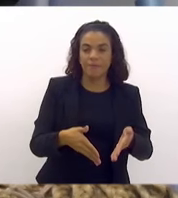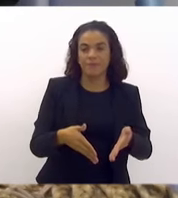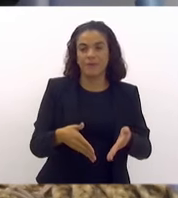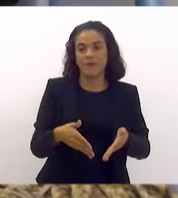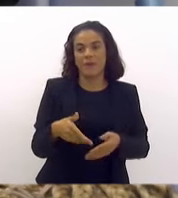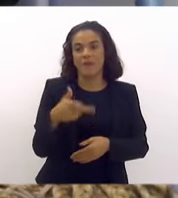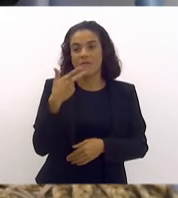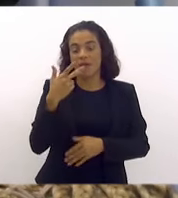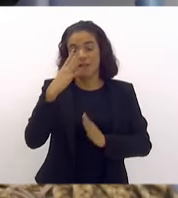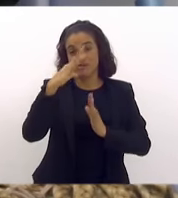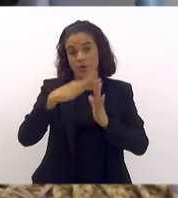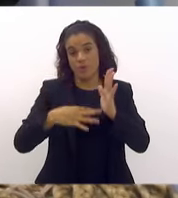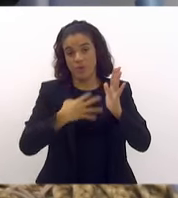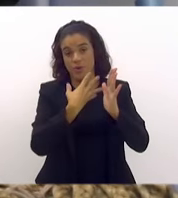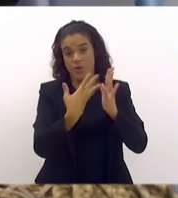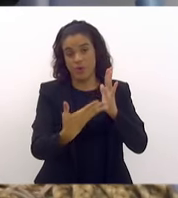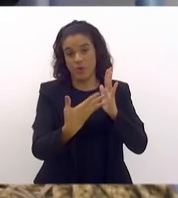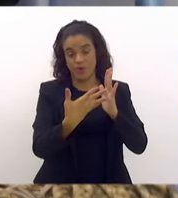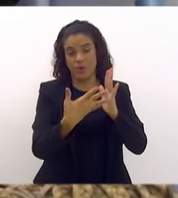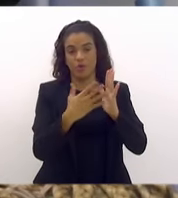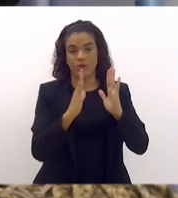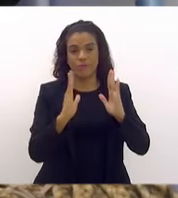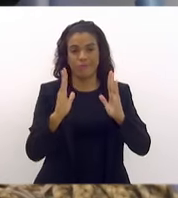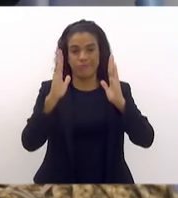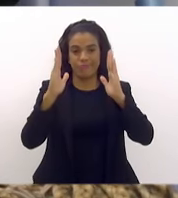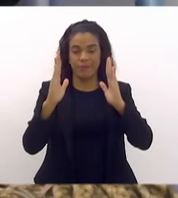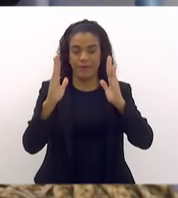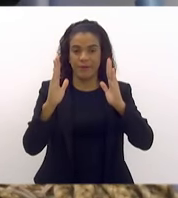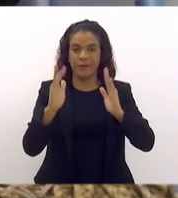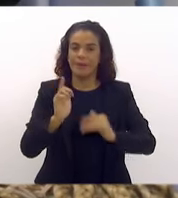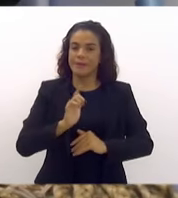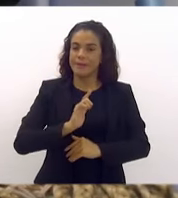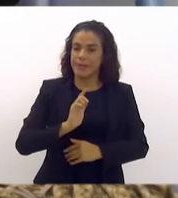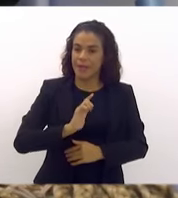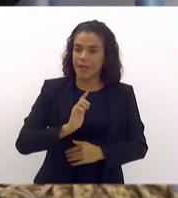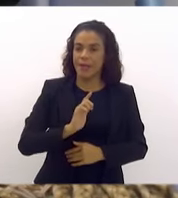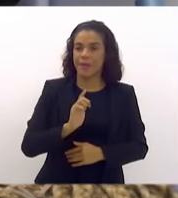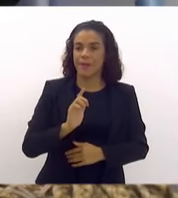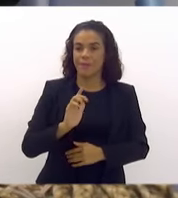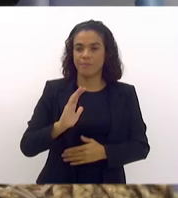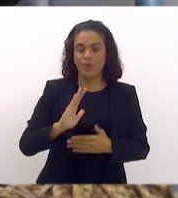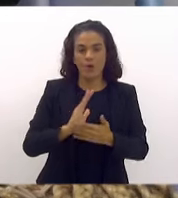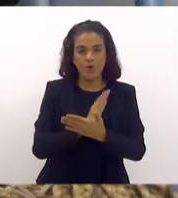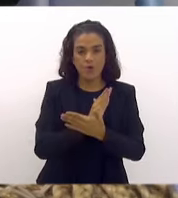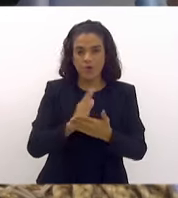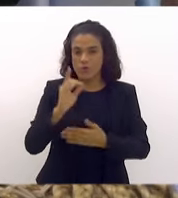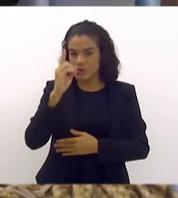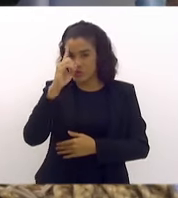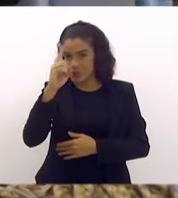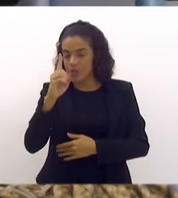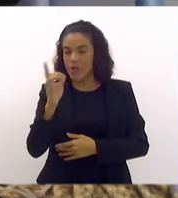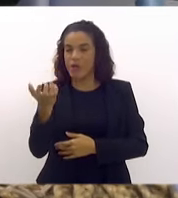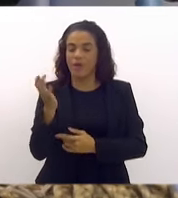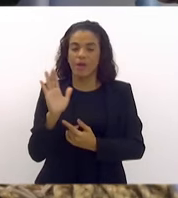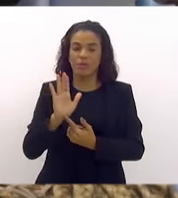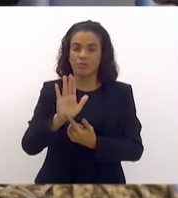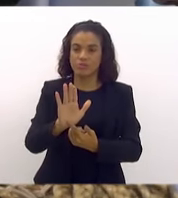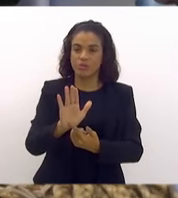do cronograma que tá previsto paraa CPI né tem algumas últimas datas que eu gostaria de apresentar